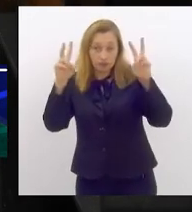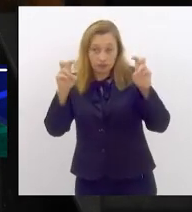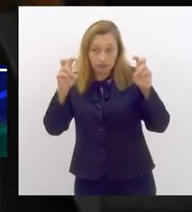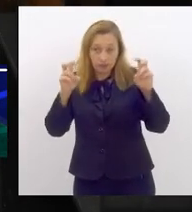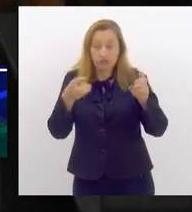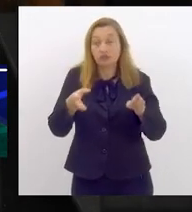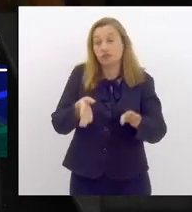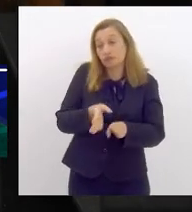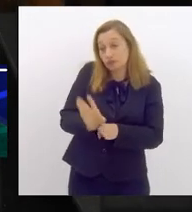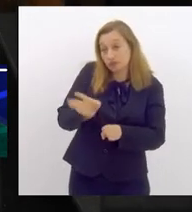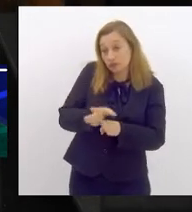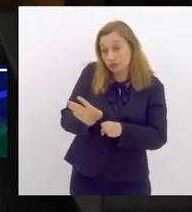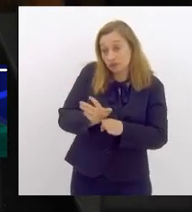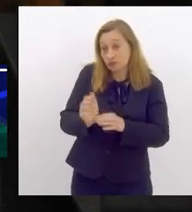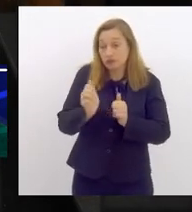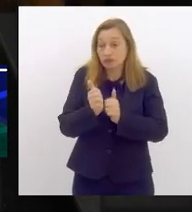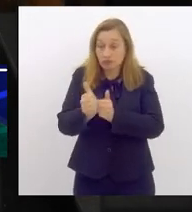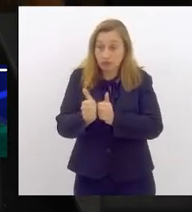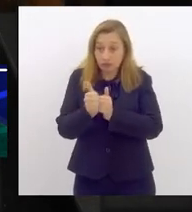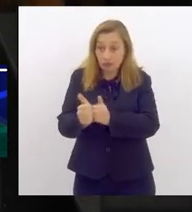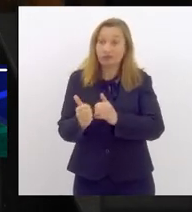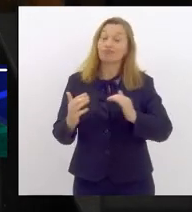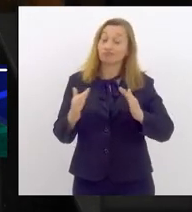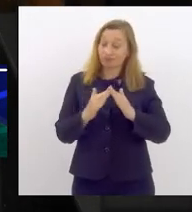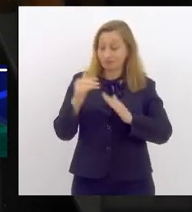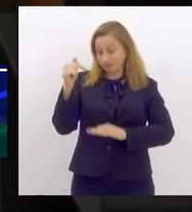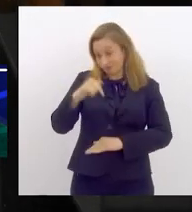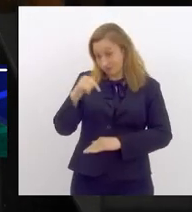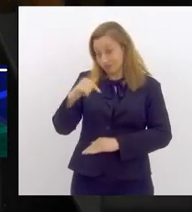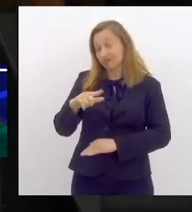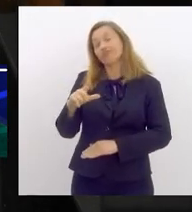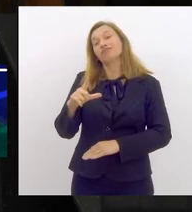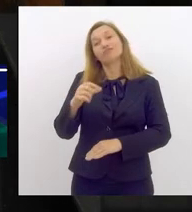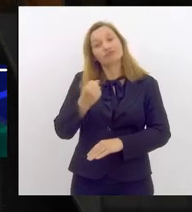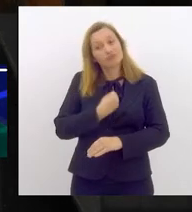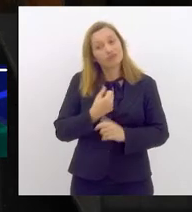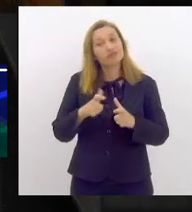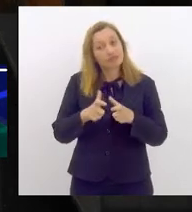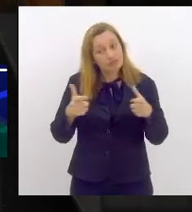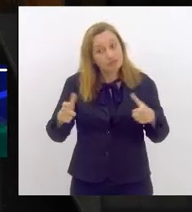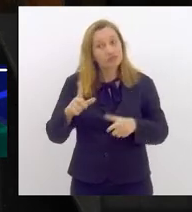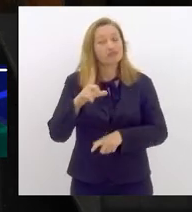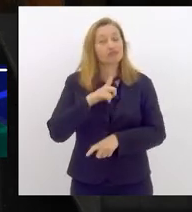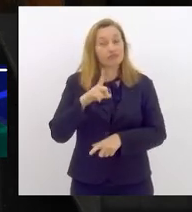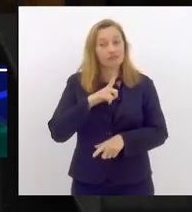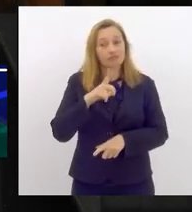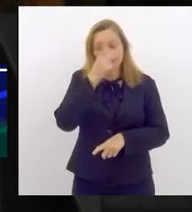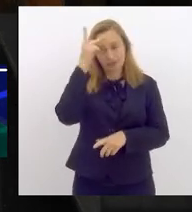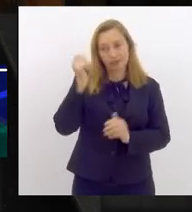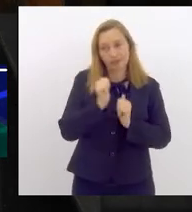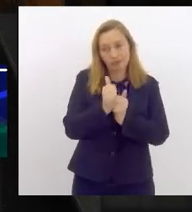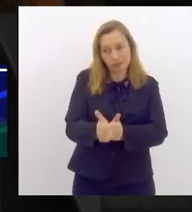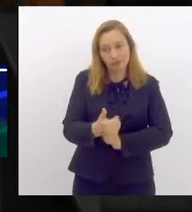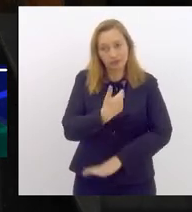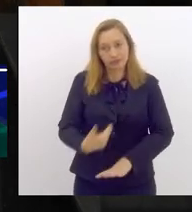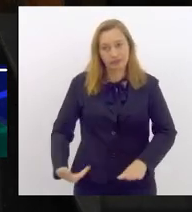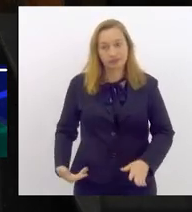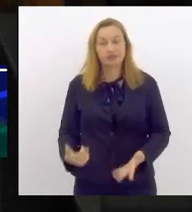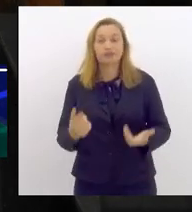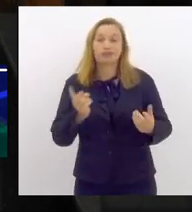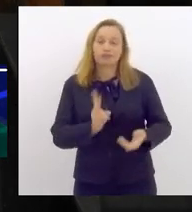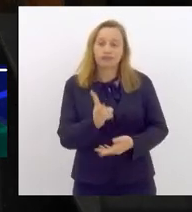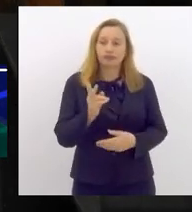e orienta os seus seguidores que na sua casa é a maioria Absoluta eu sempre